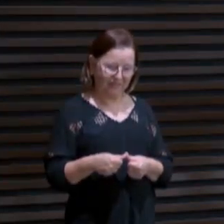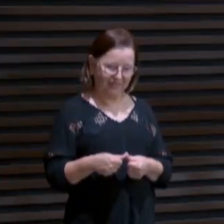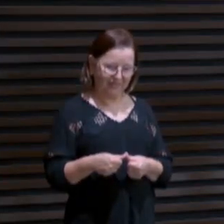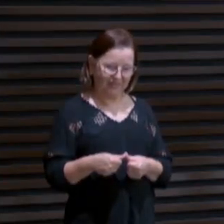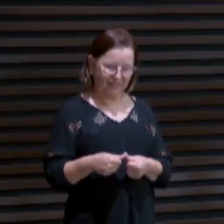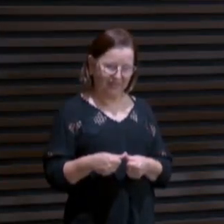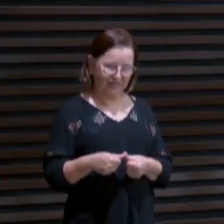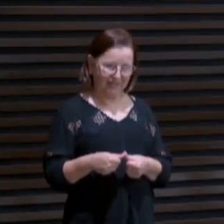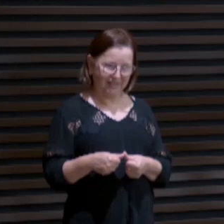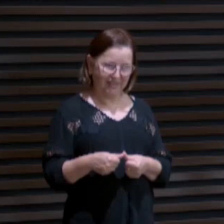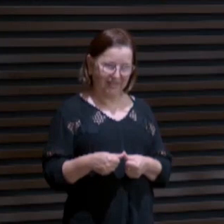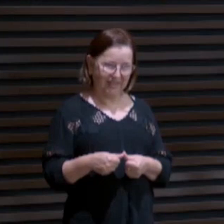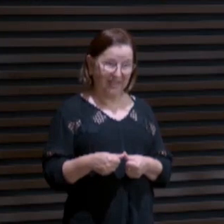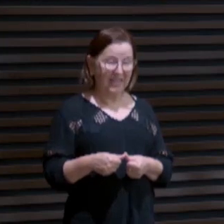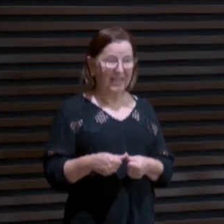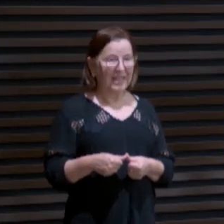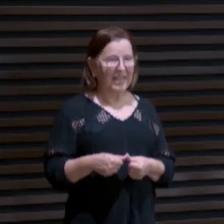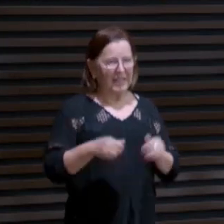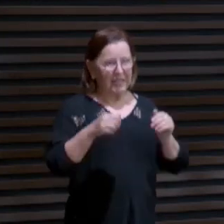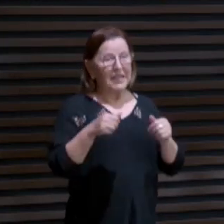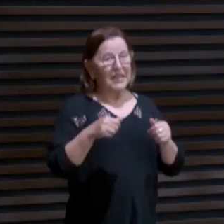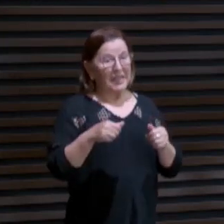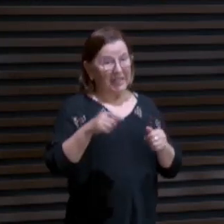implantado no mundo. O governo dos